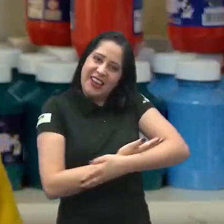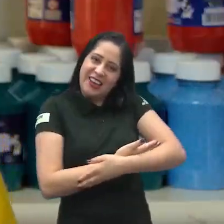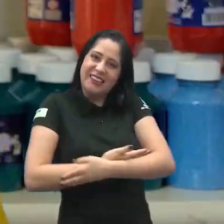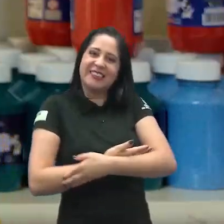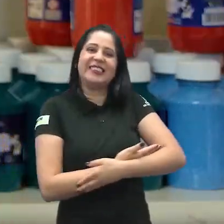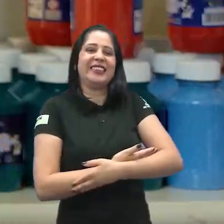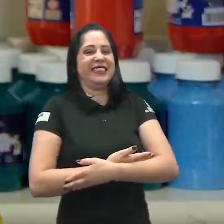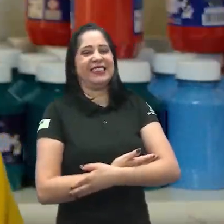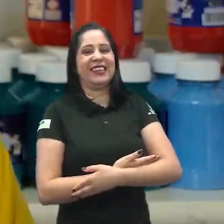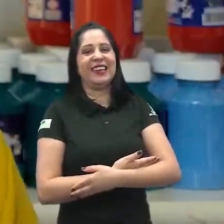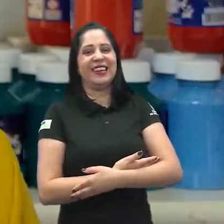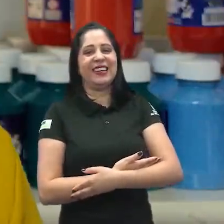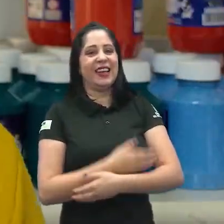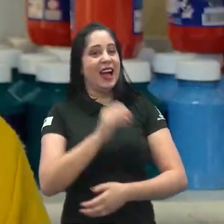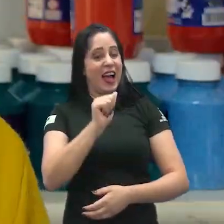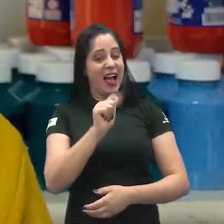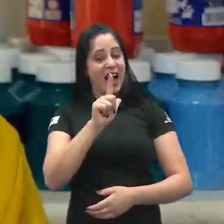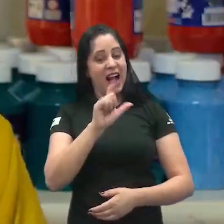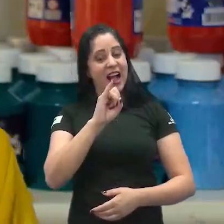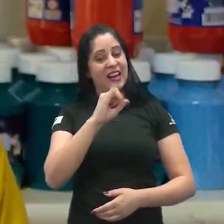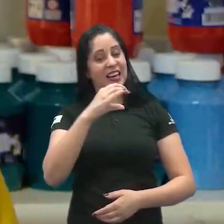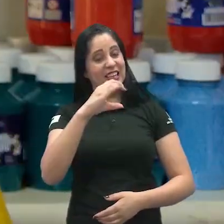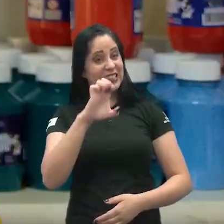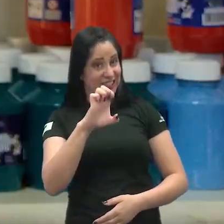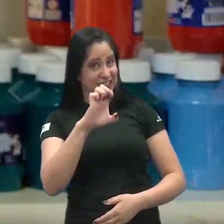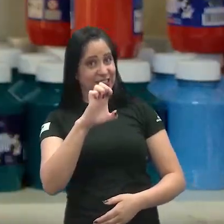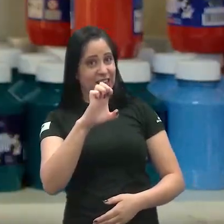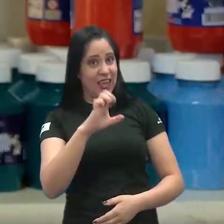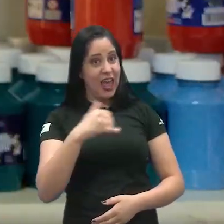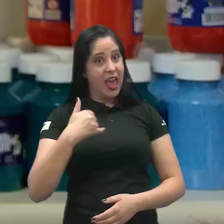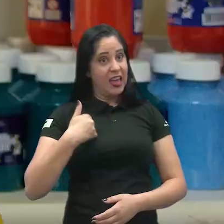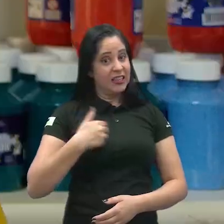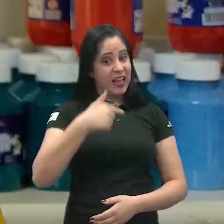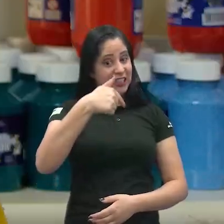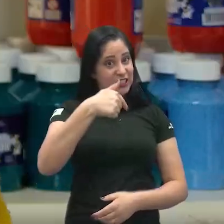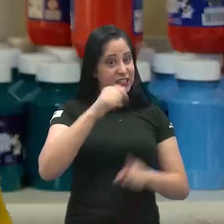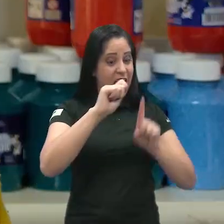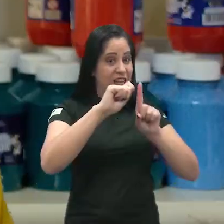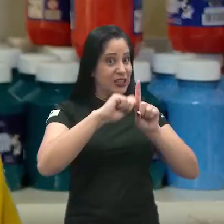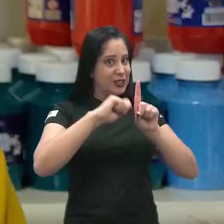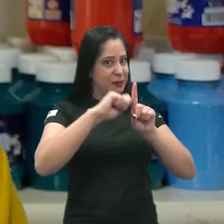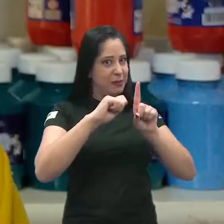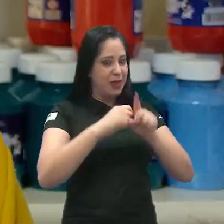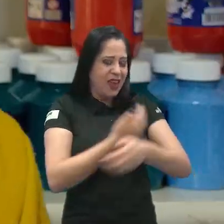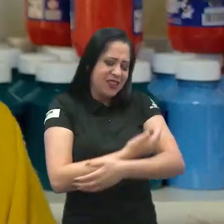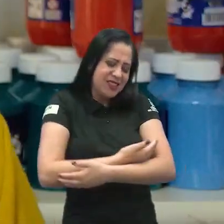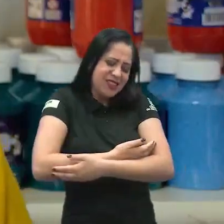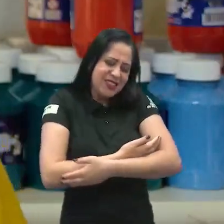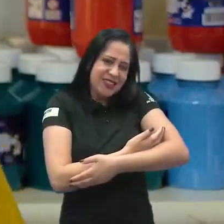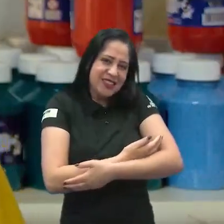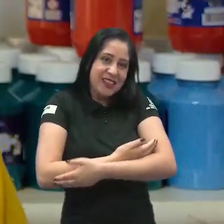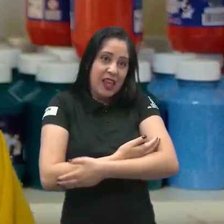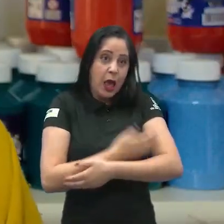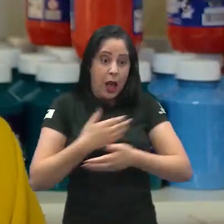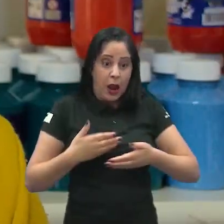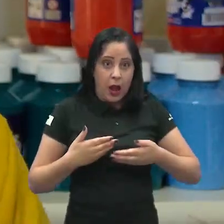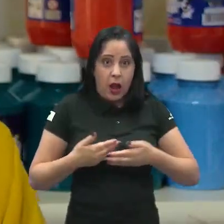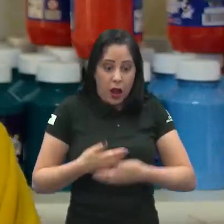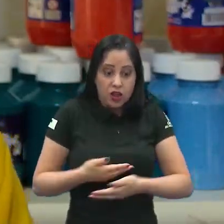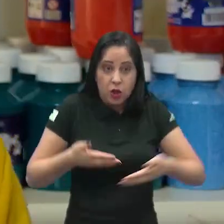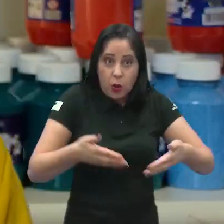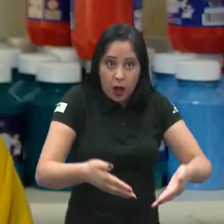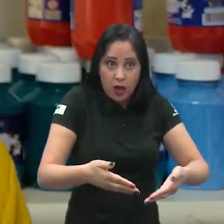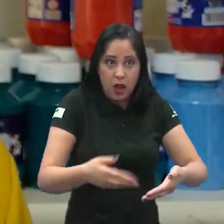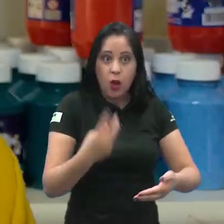sorridente, Alissa Carmen. Ela tem 7 meses, vai fazer 8 meses. Ela chegou aqui com 2 meses,